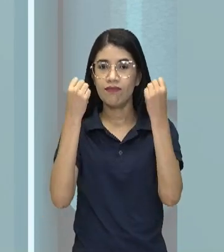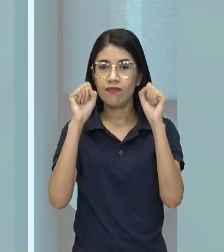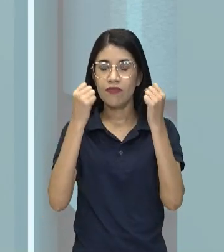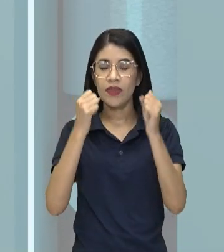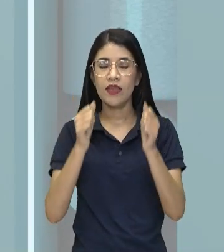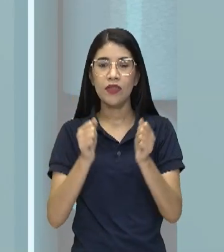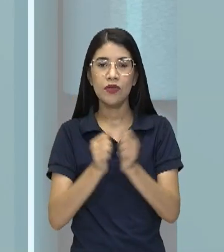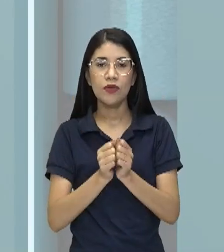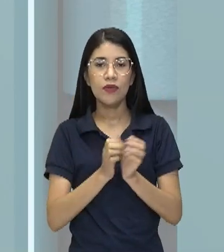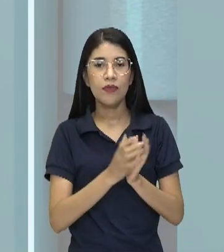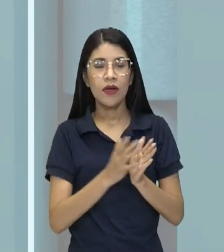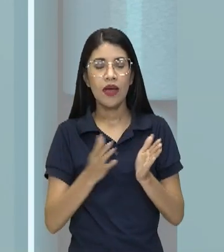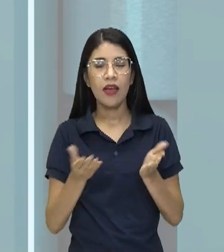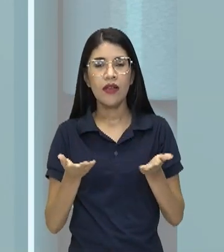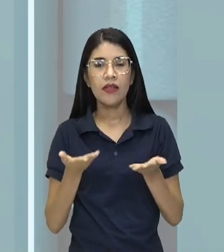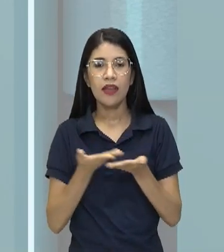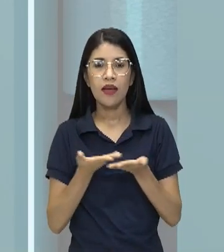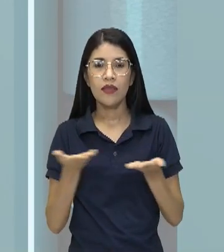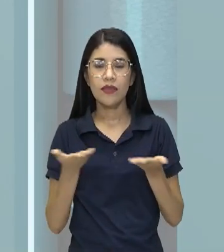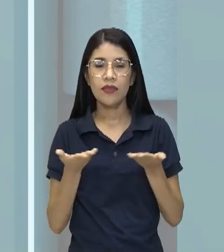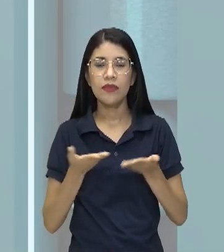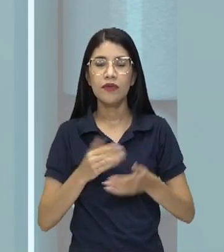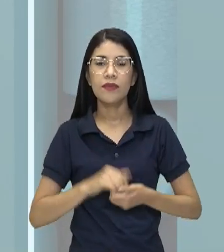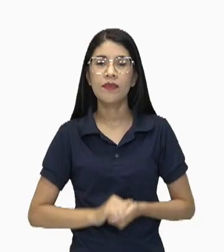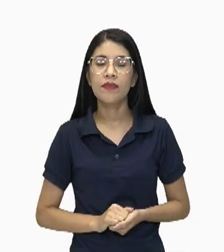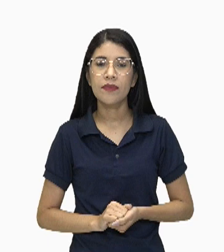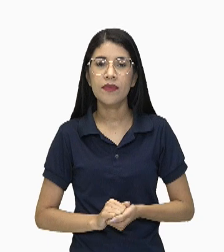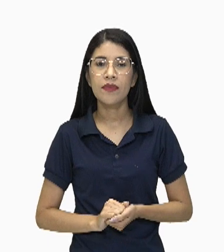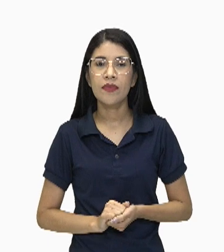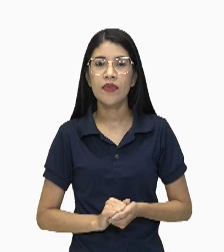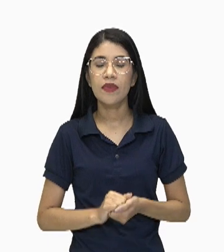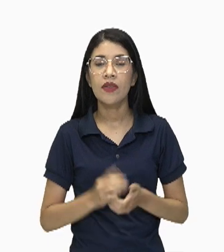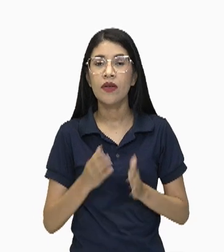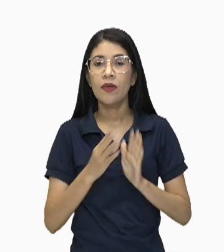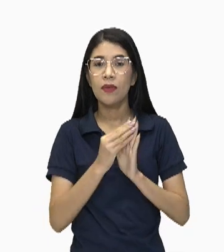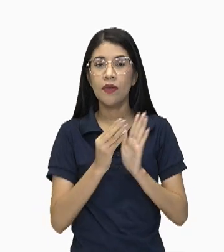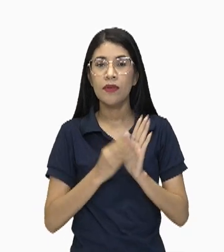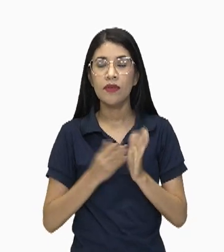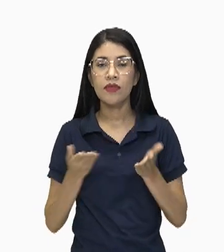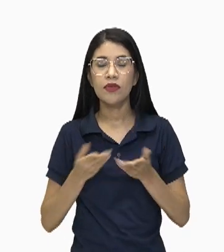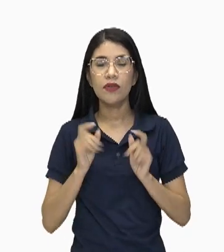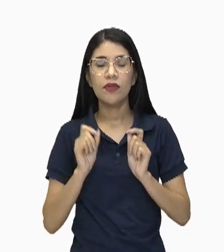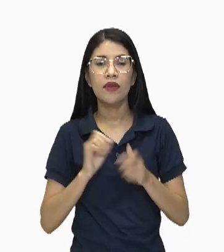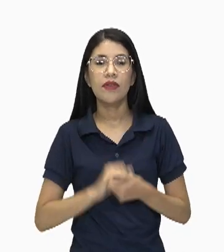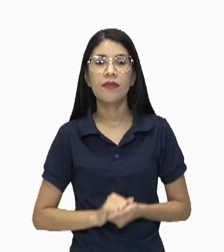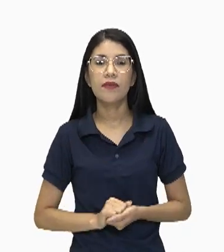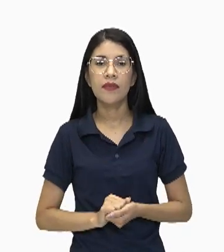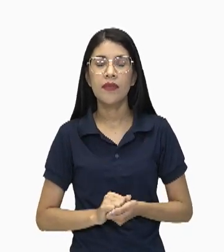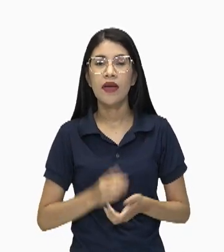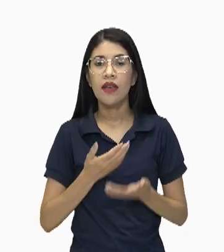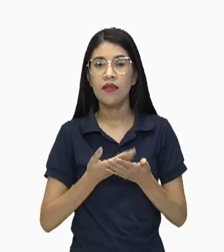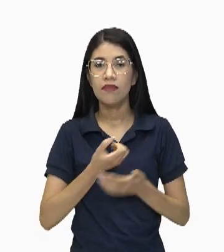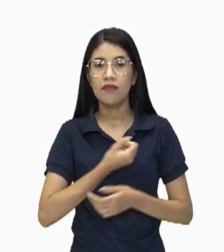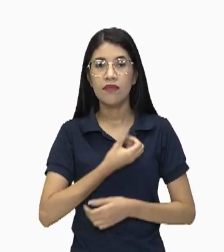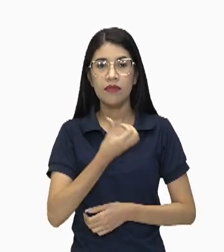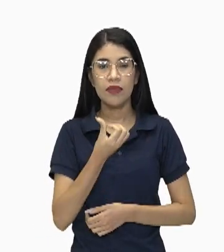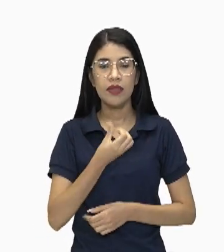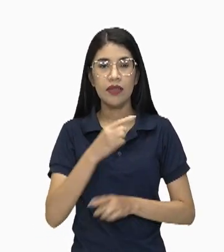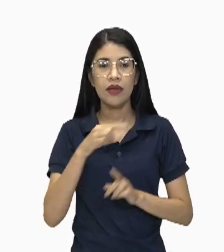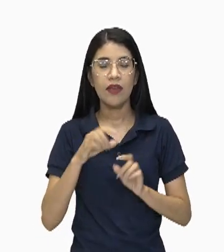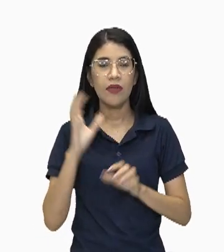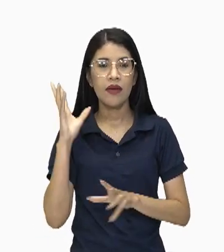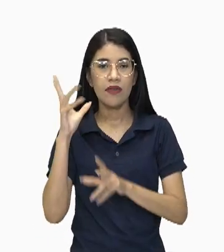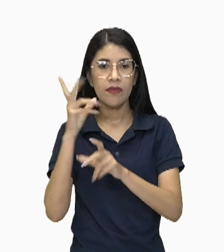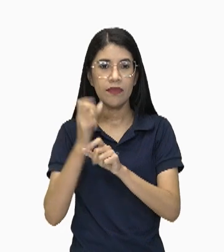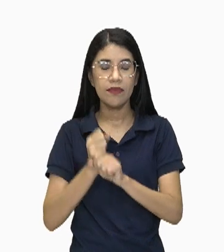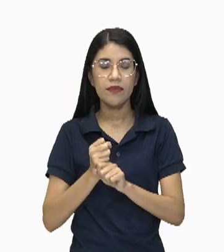junto com vocês nessa oportunidade de aprender muito mais. Vamos ver o que nós temos por objeto de conhecimento para a nossa aula. Na aula de número 6, temos aí a